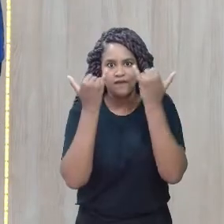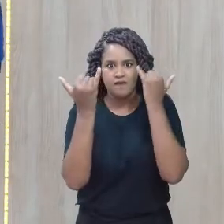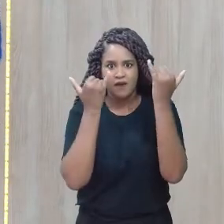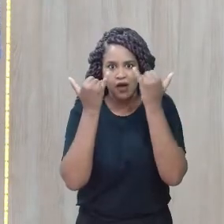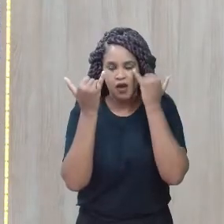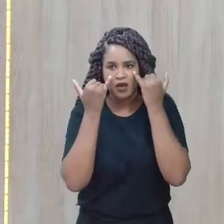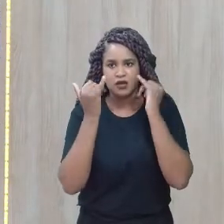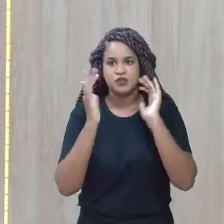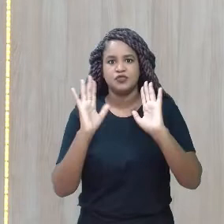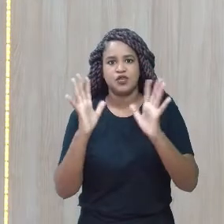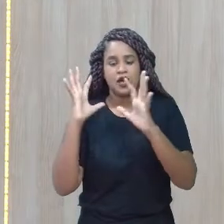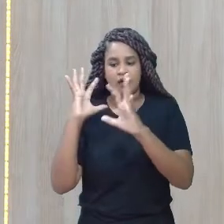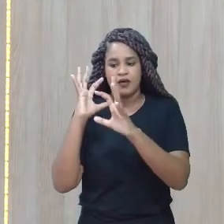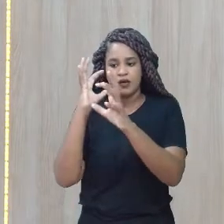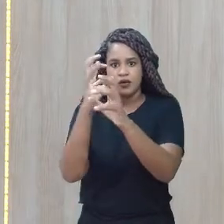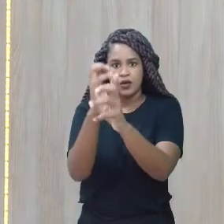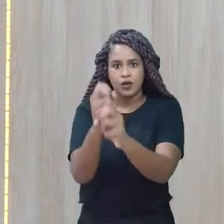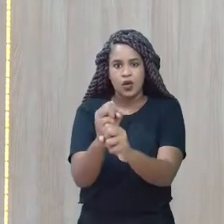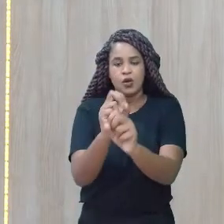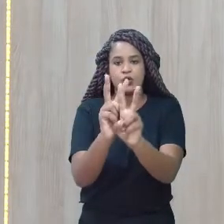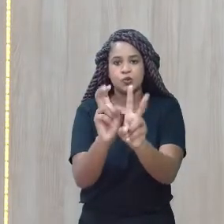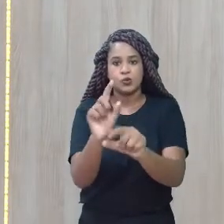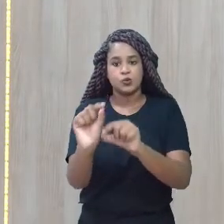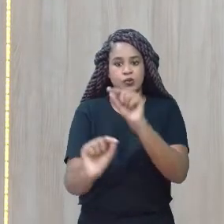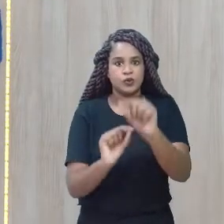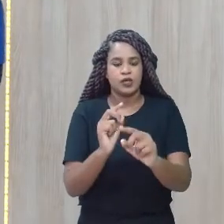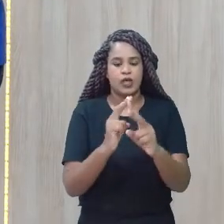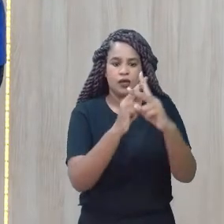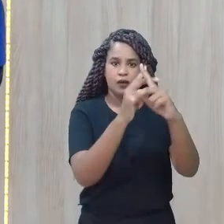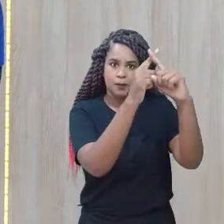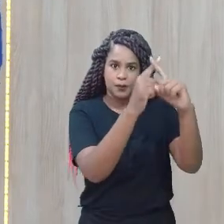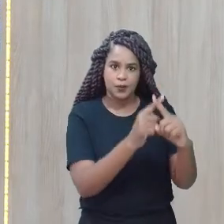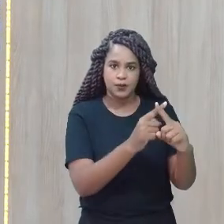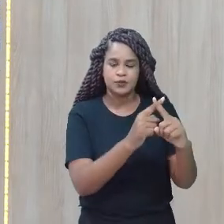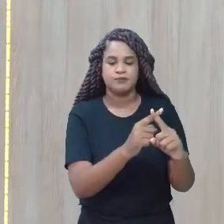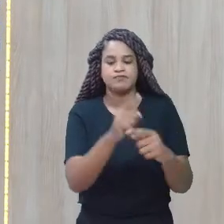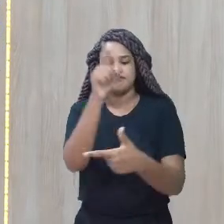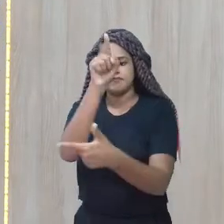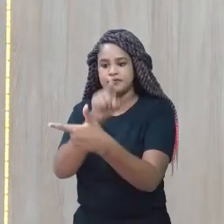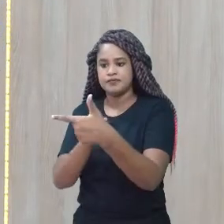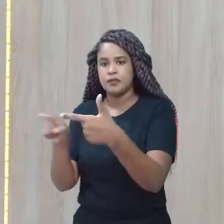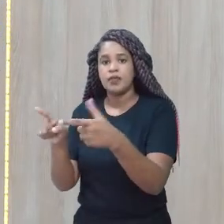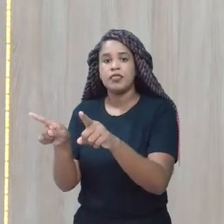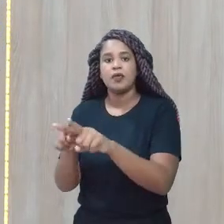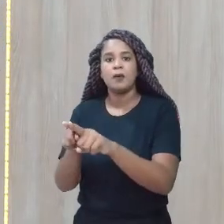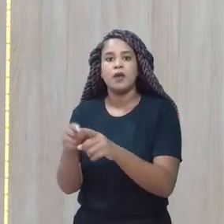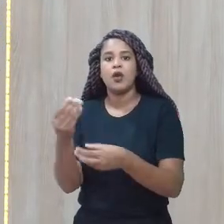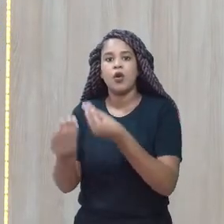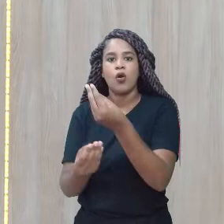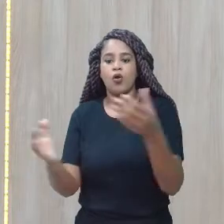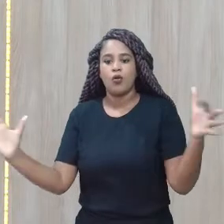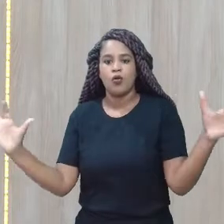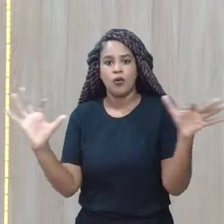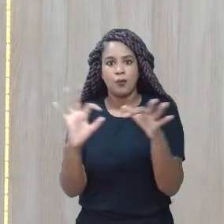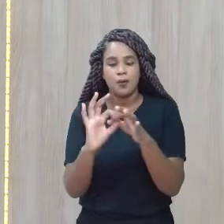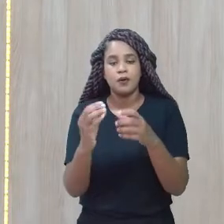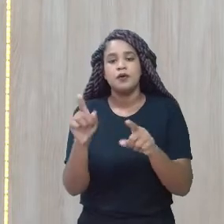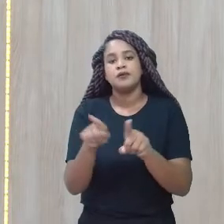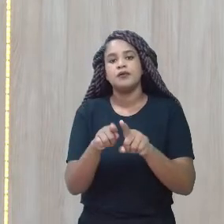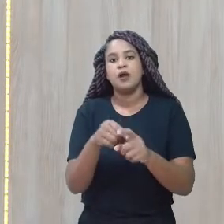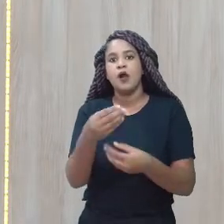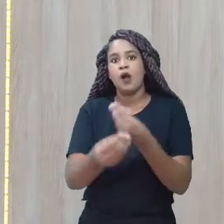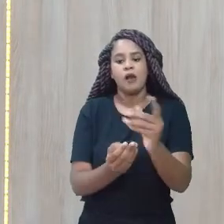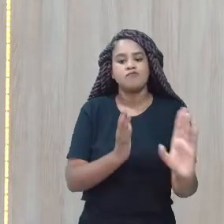a gente fez aqui a revisão sobre a ideia do que seriam múltiplos e divisores, da relação que existe entre eles e de como a gente faz